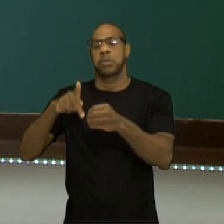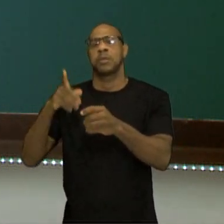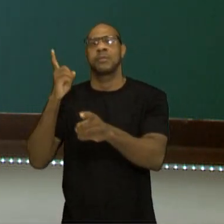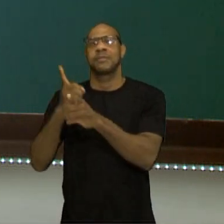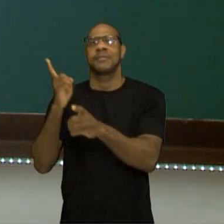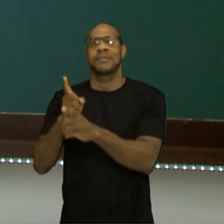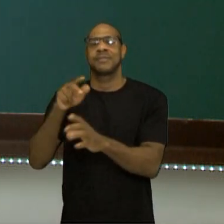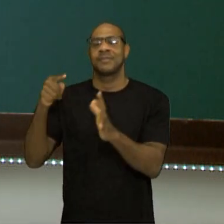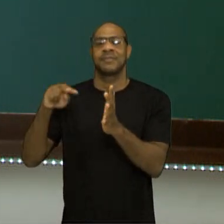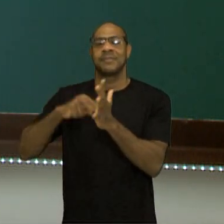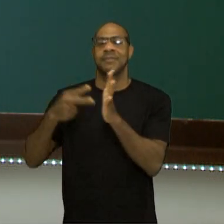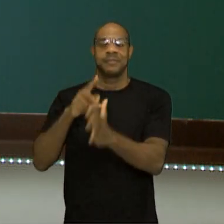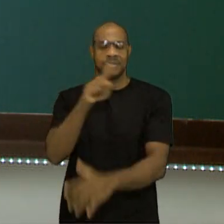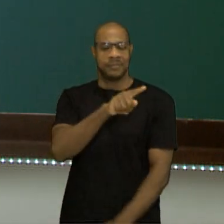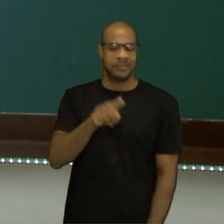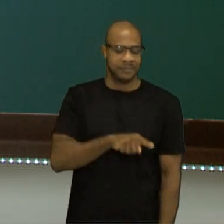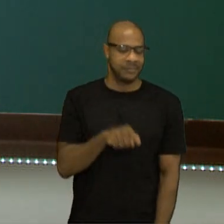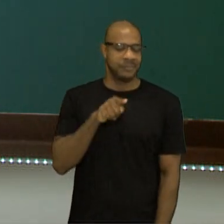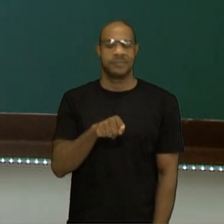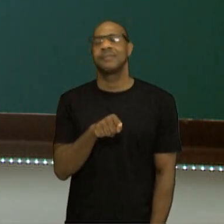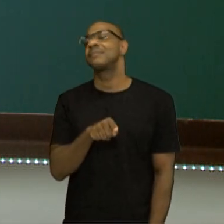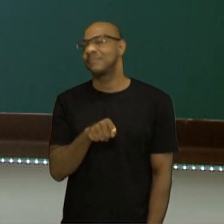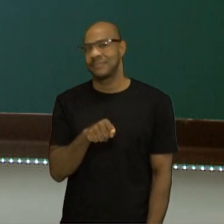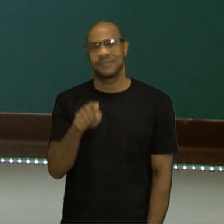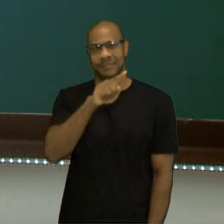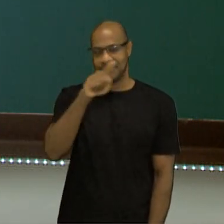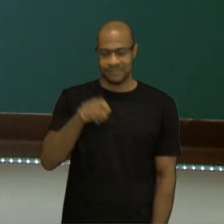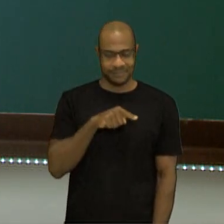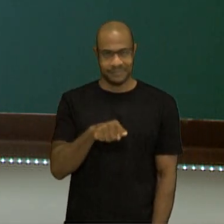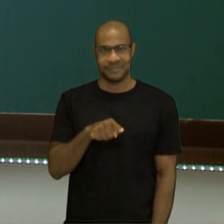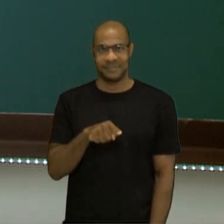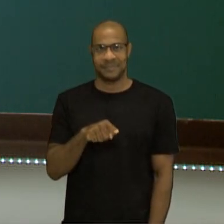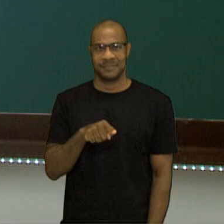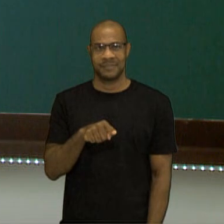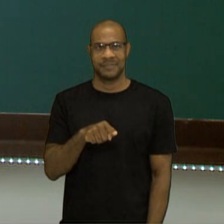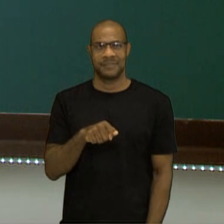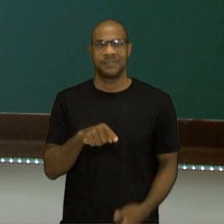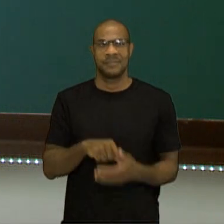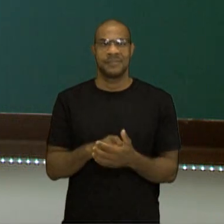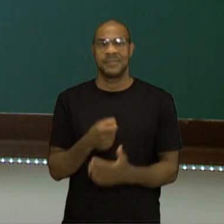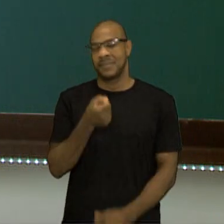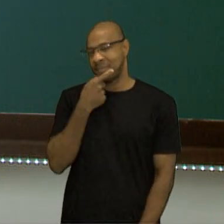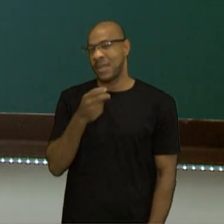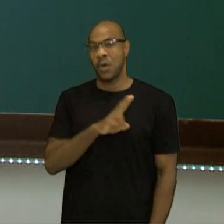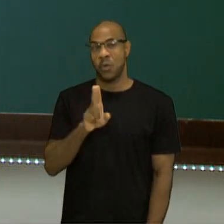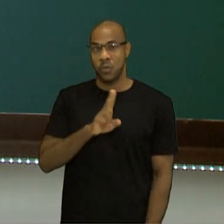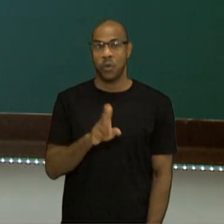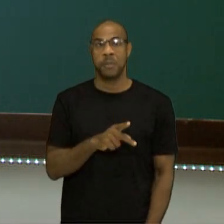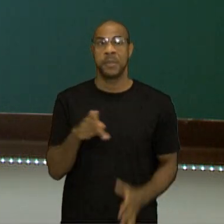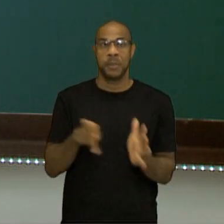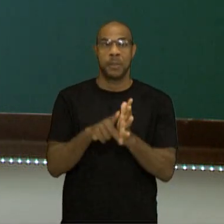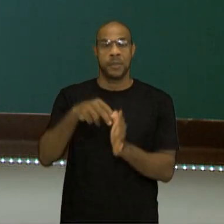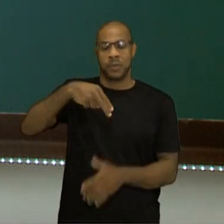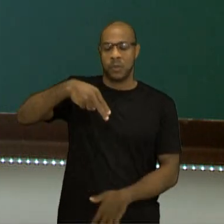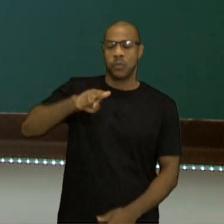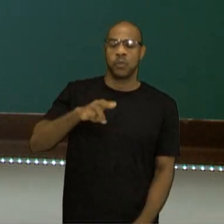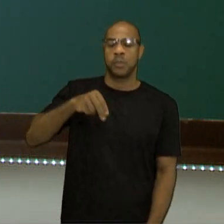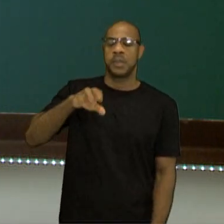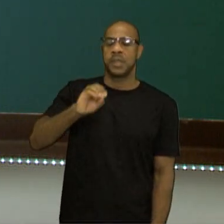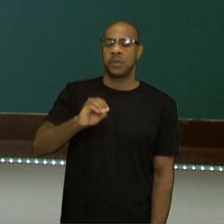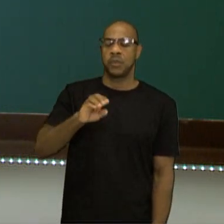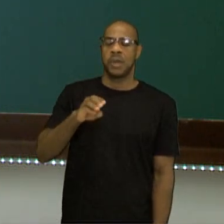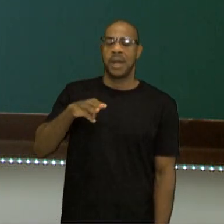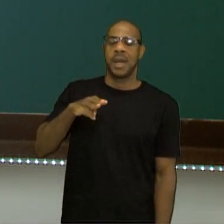por que que tem esse Z bem grandão? Porque é o apelido do número atômico. Então, se eu falar